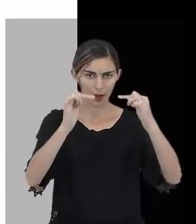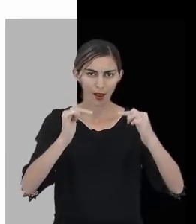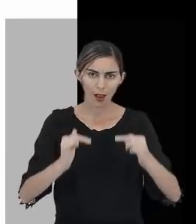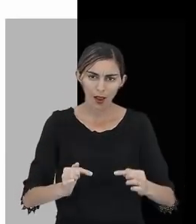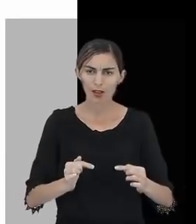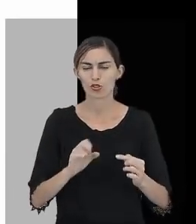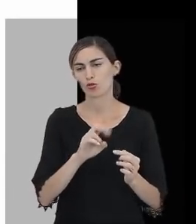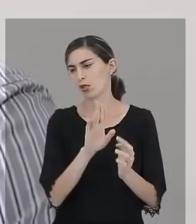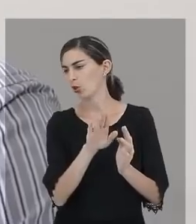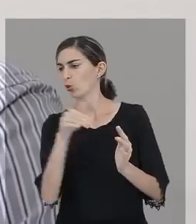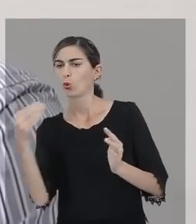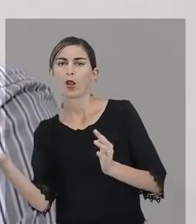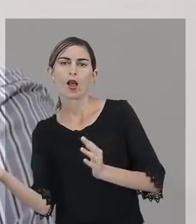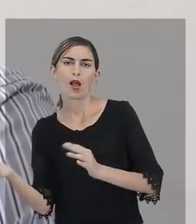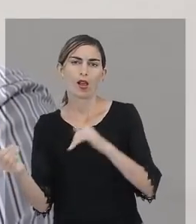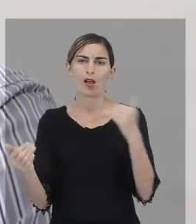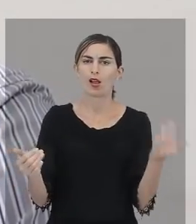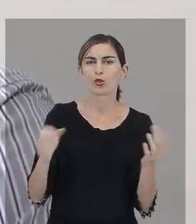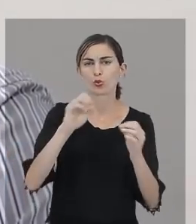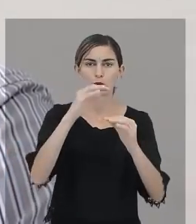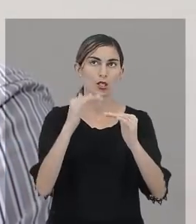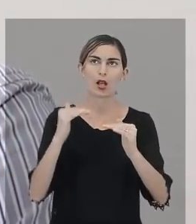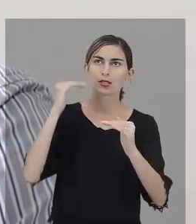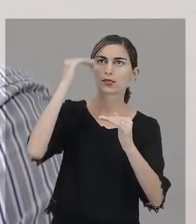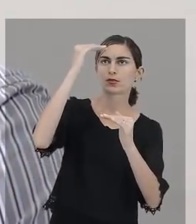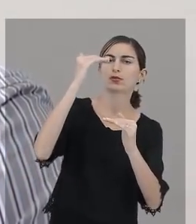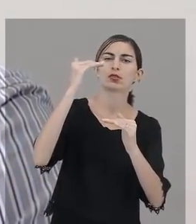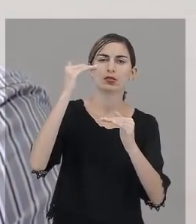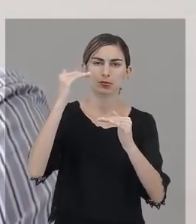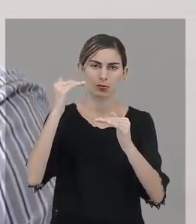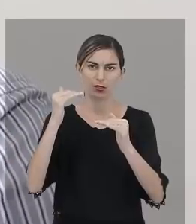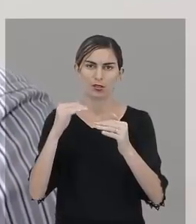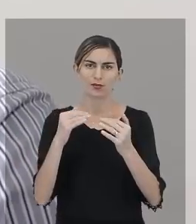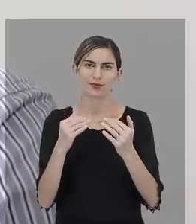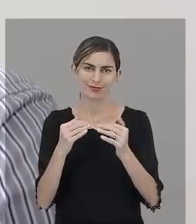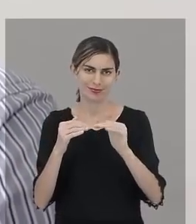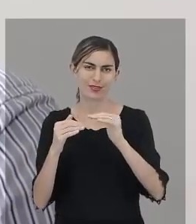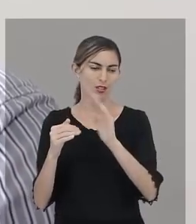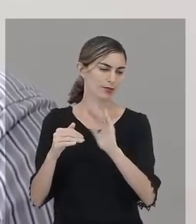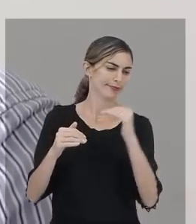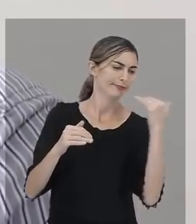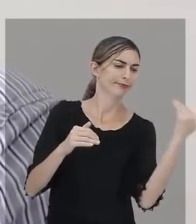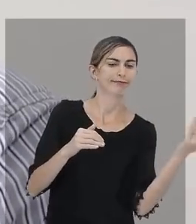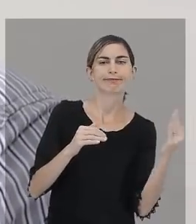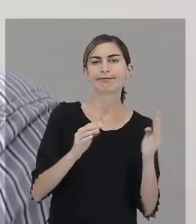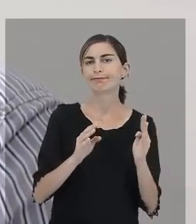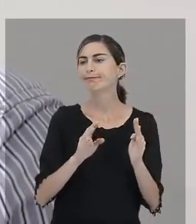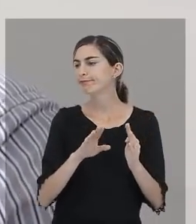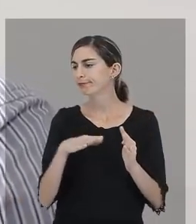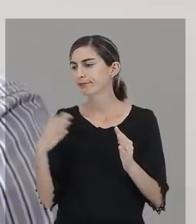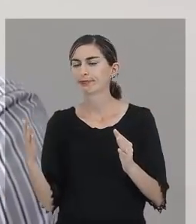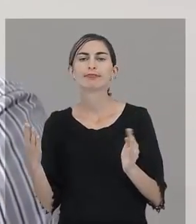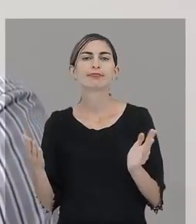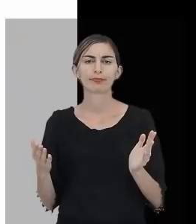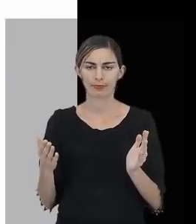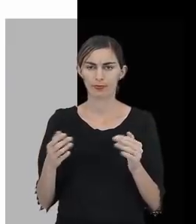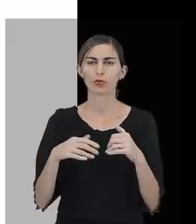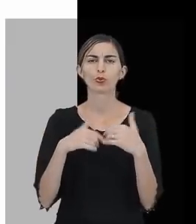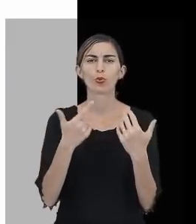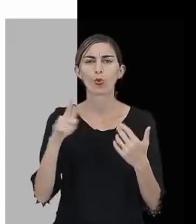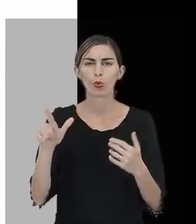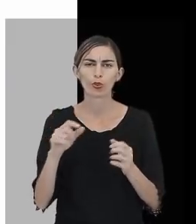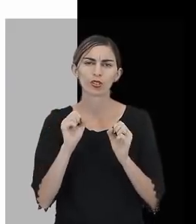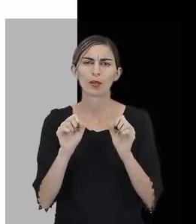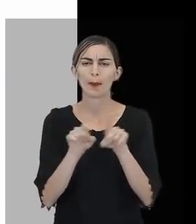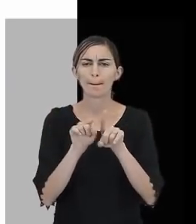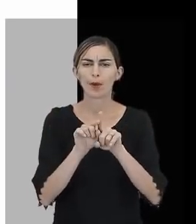abaixo do outro, se ele está acima do outro, se ele está à direita do outro, certo? Você